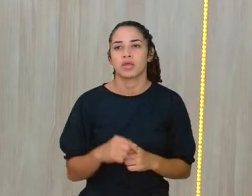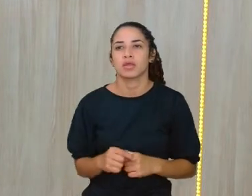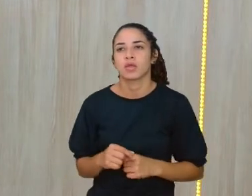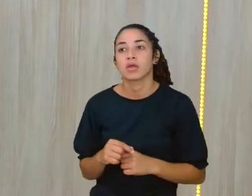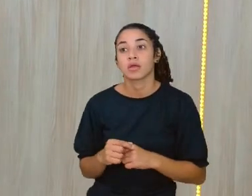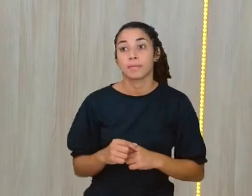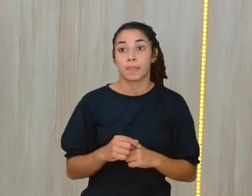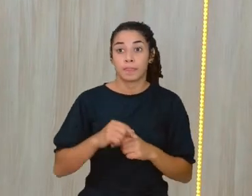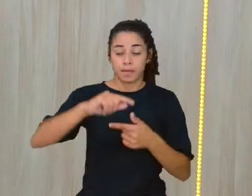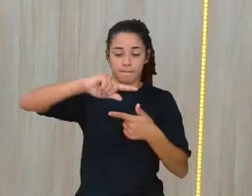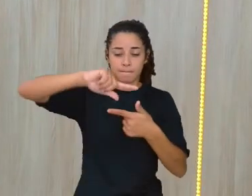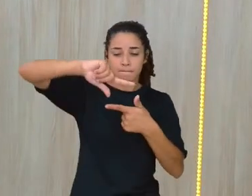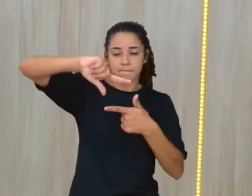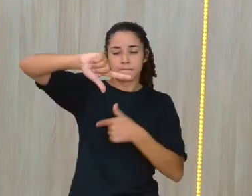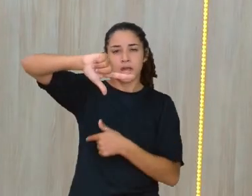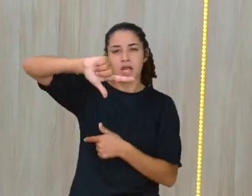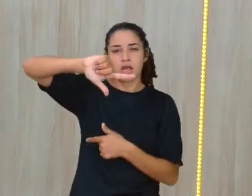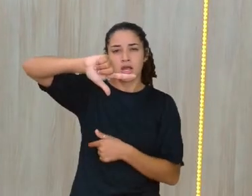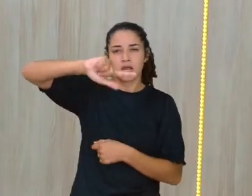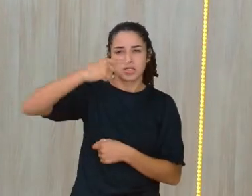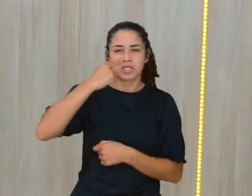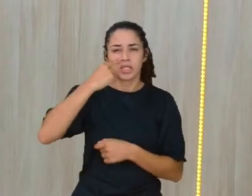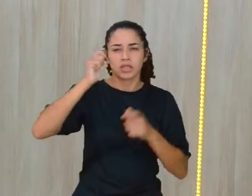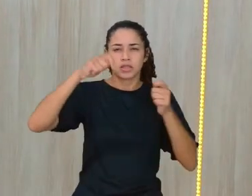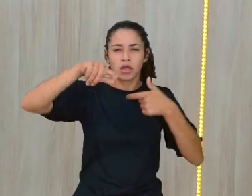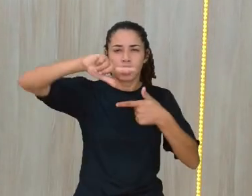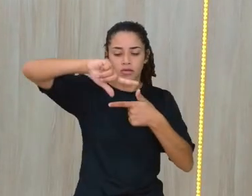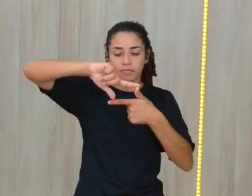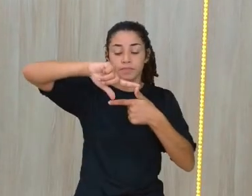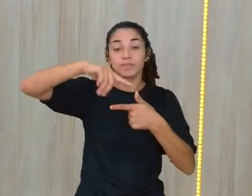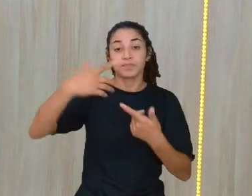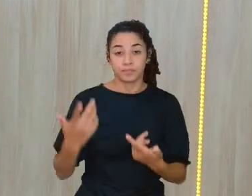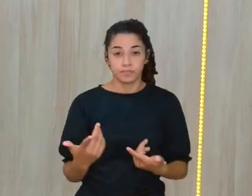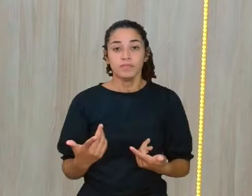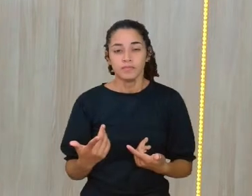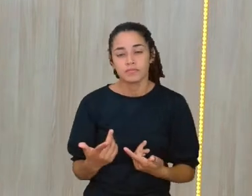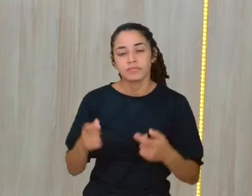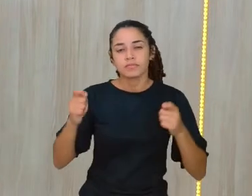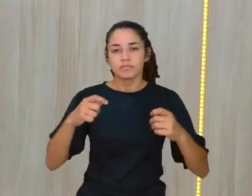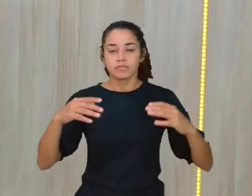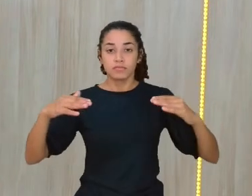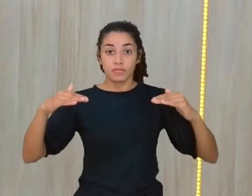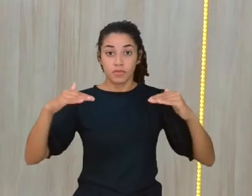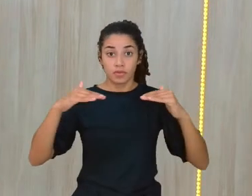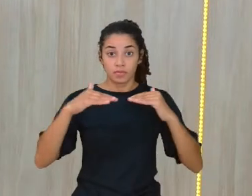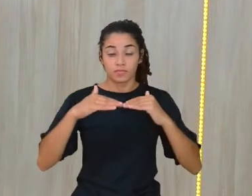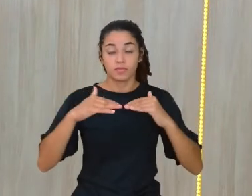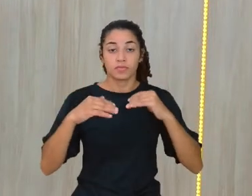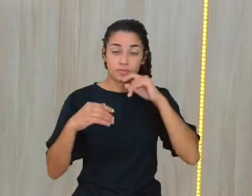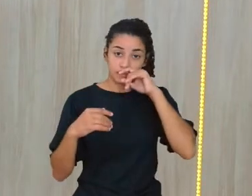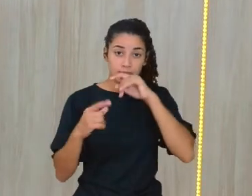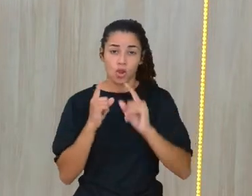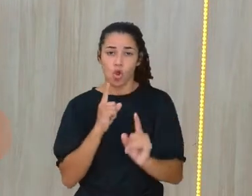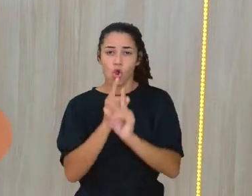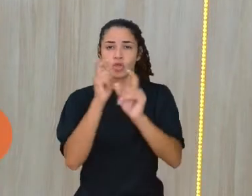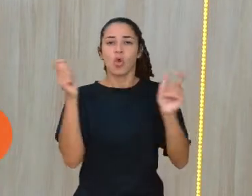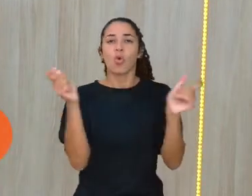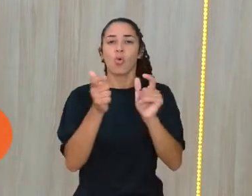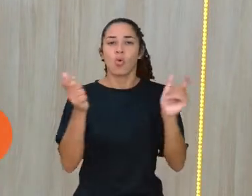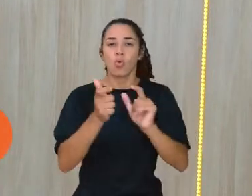perpendicular ou paralela ao eixo das ordenadas para encontrar. Aonde eu vou